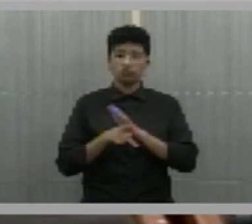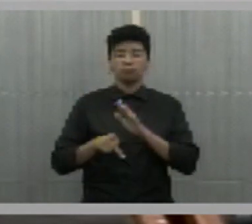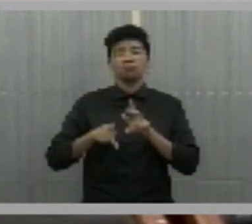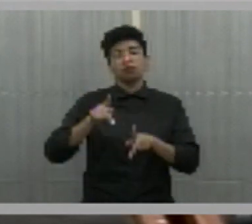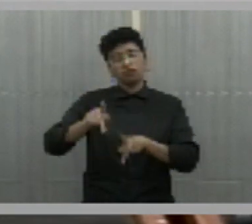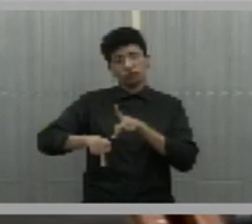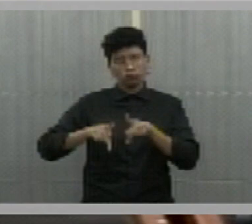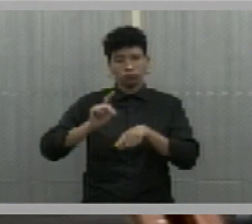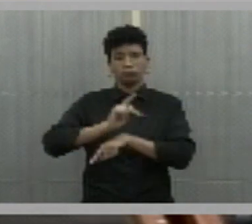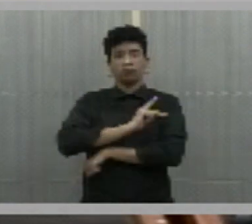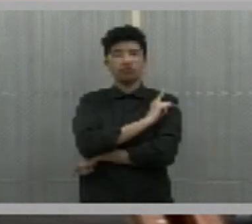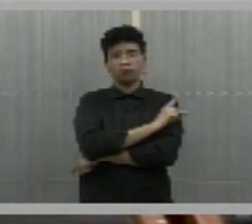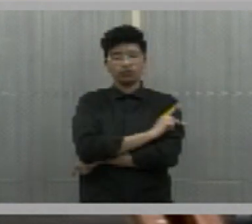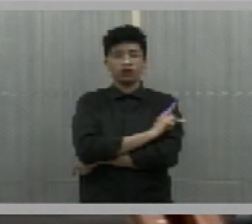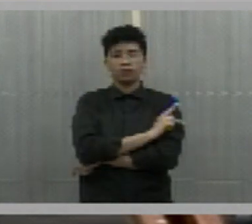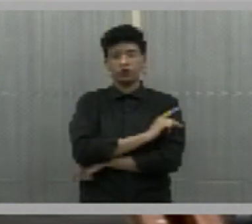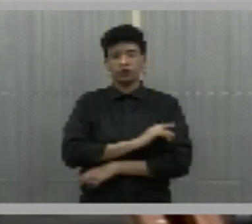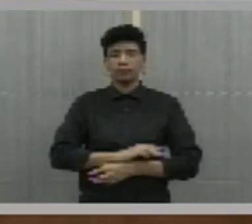cidadãos piauienses.